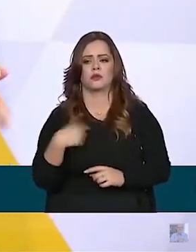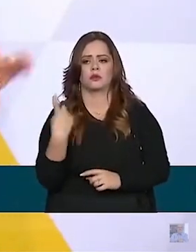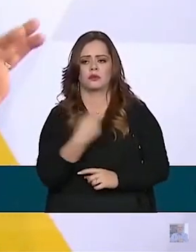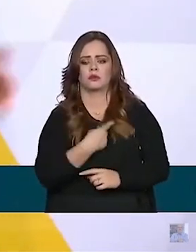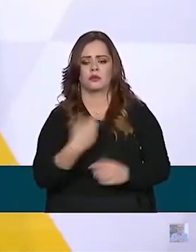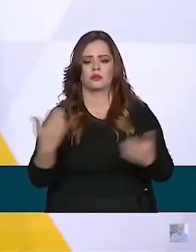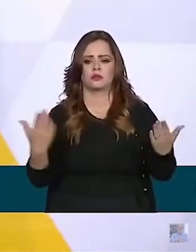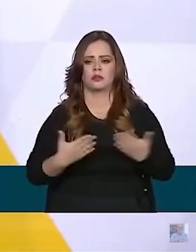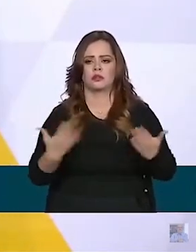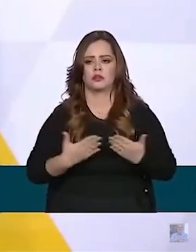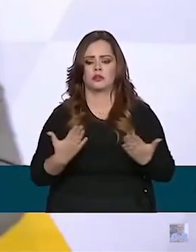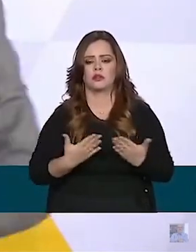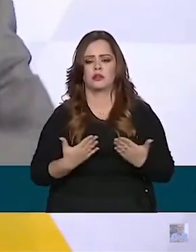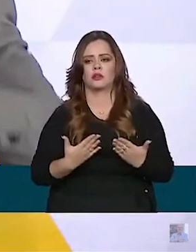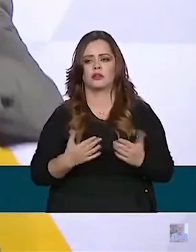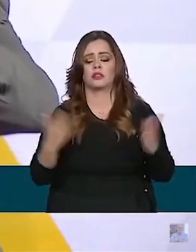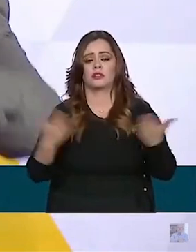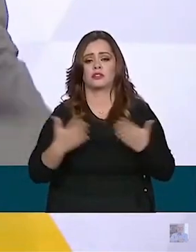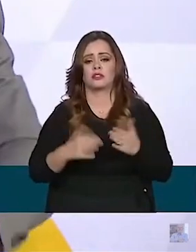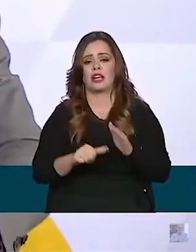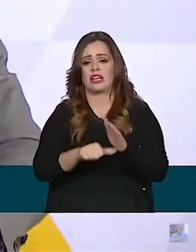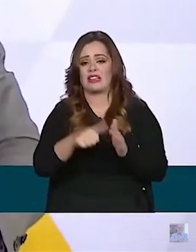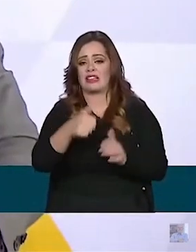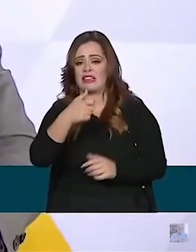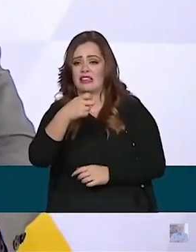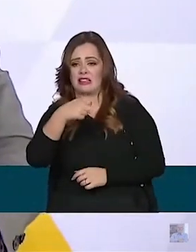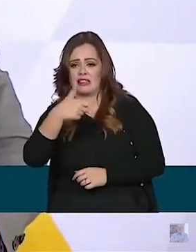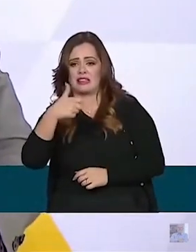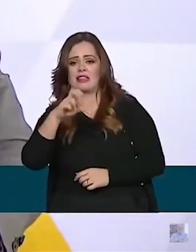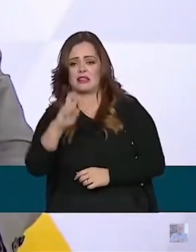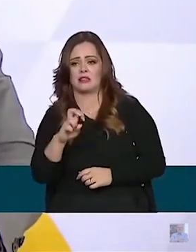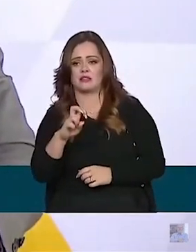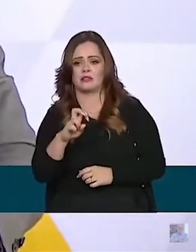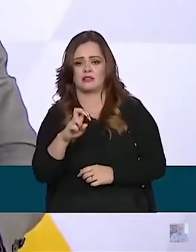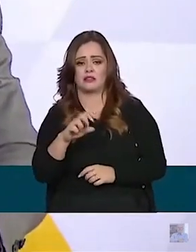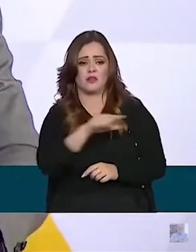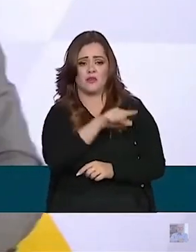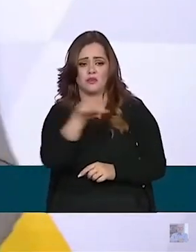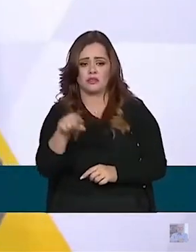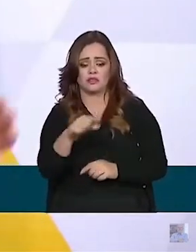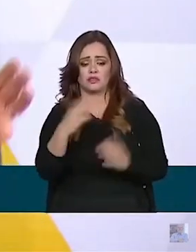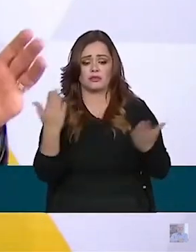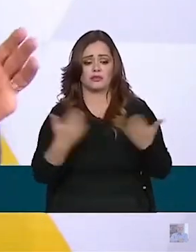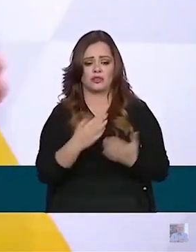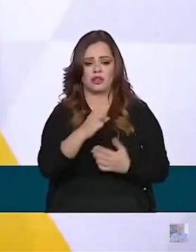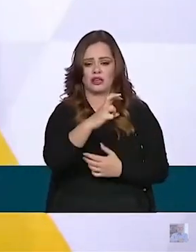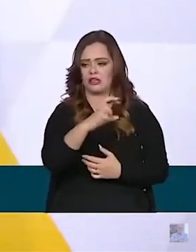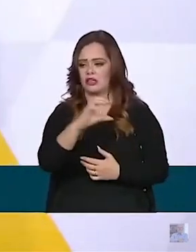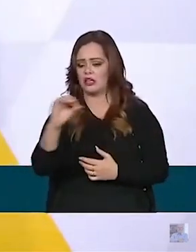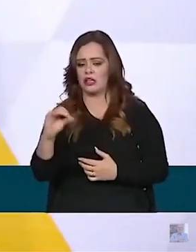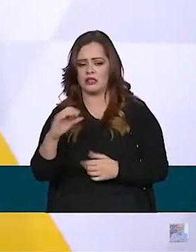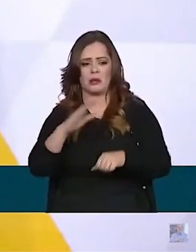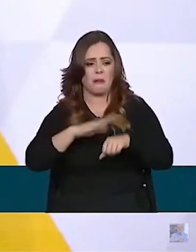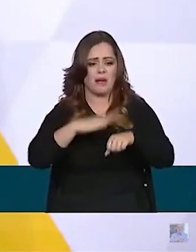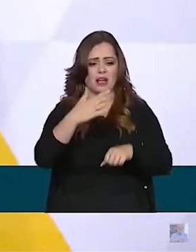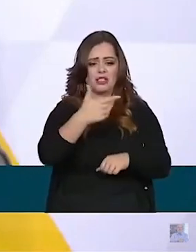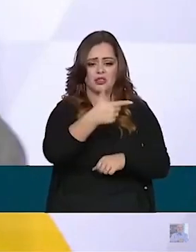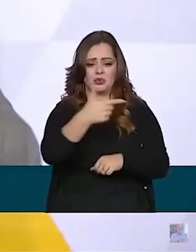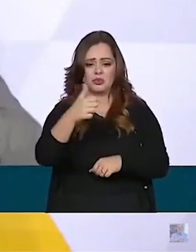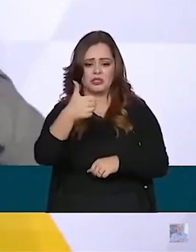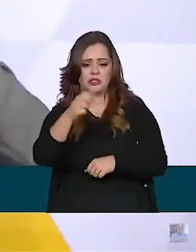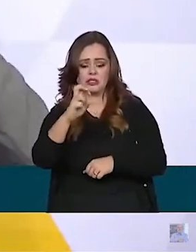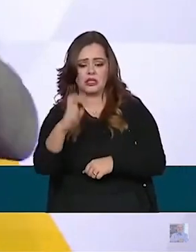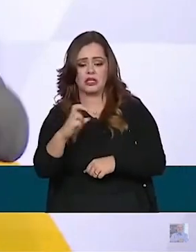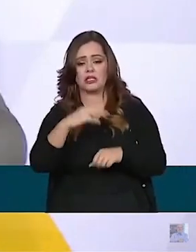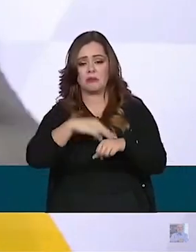aqui já somos 15, com vocês já somos 500, mais 215 milhões de brasileiros,